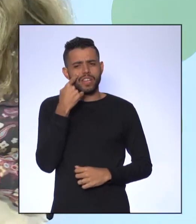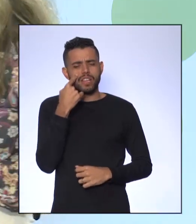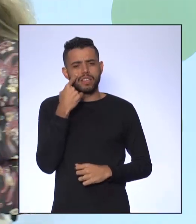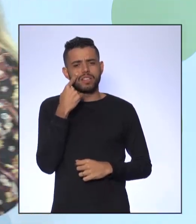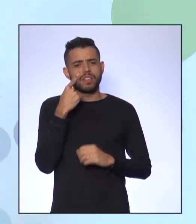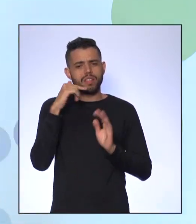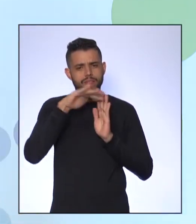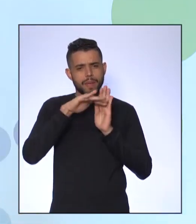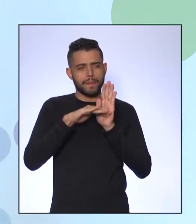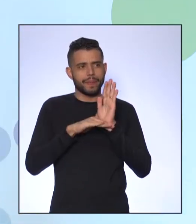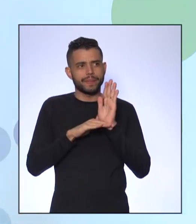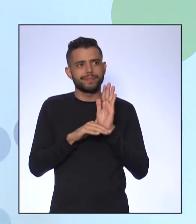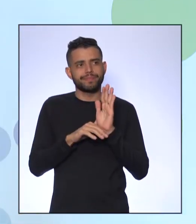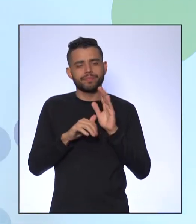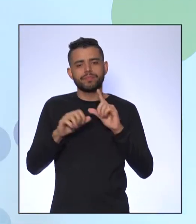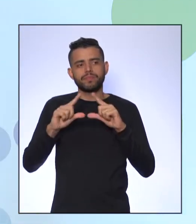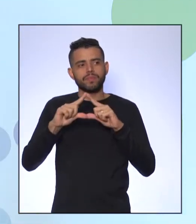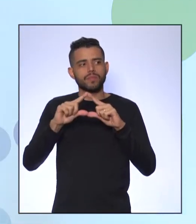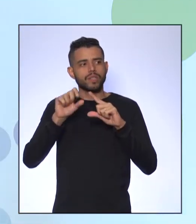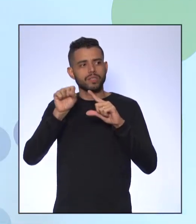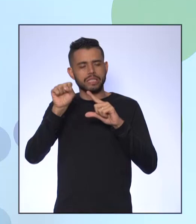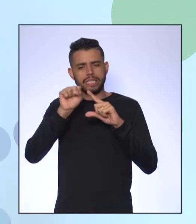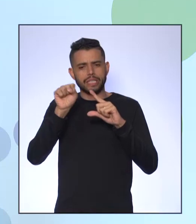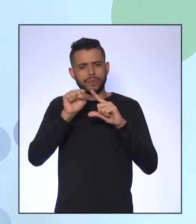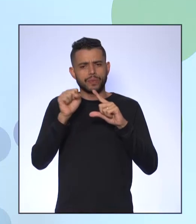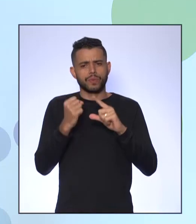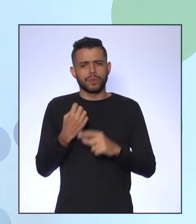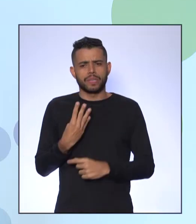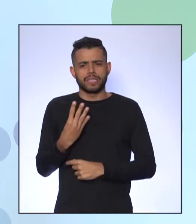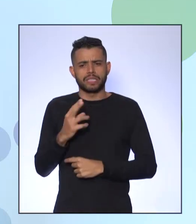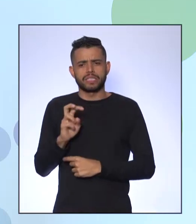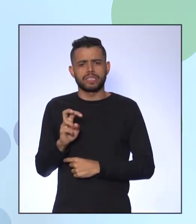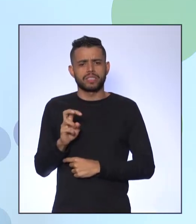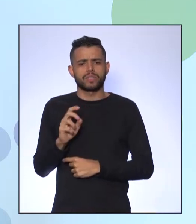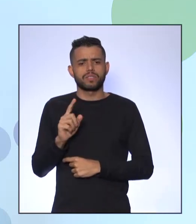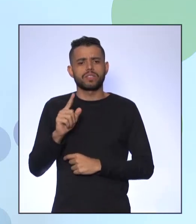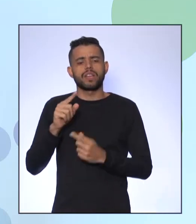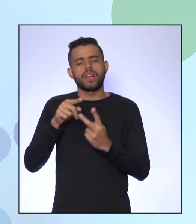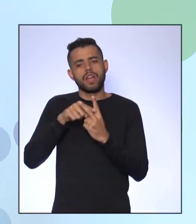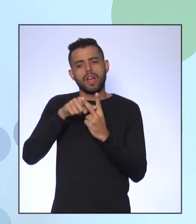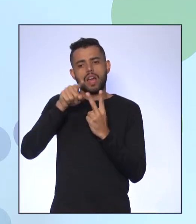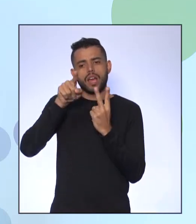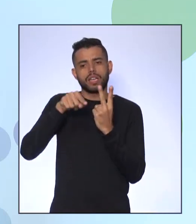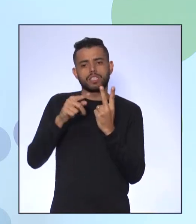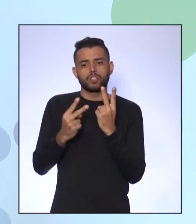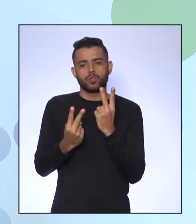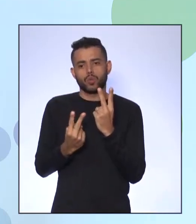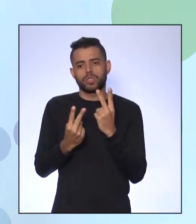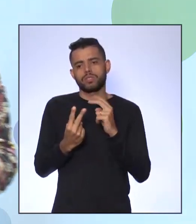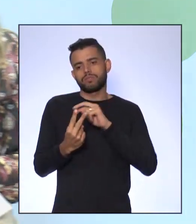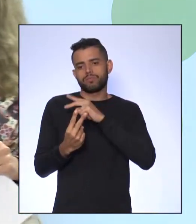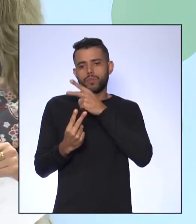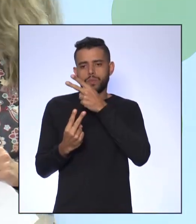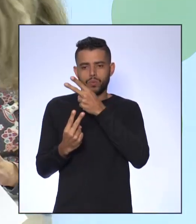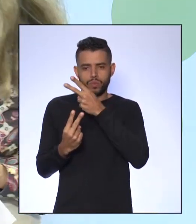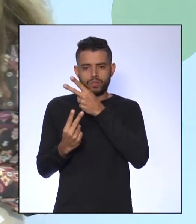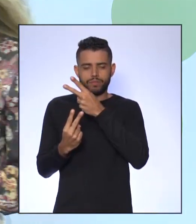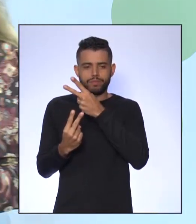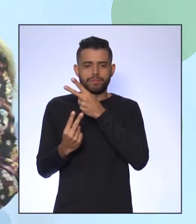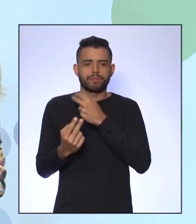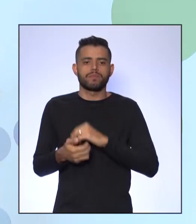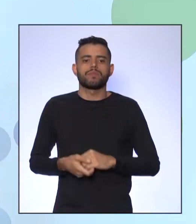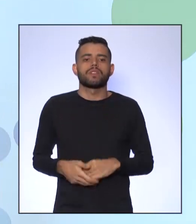o seno de 45 graus, ele é raiz de 2 sobre 2. Então, eu